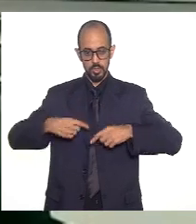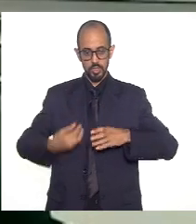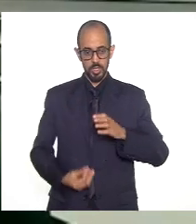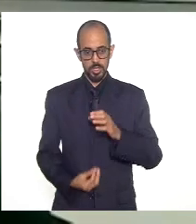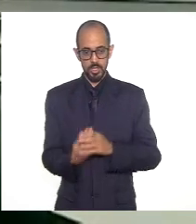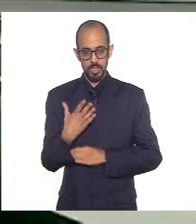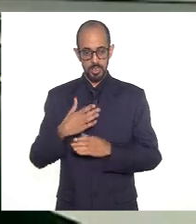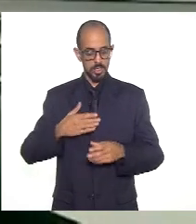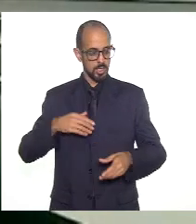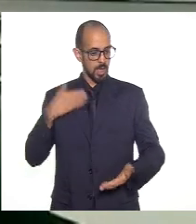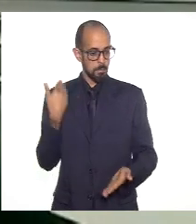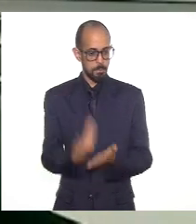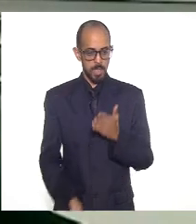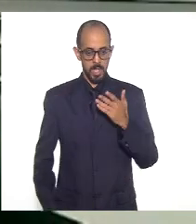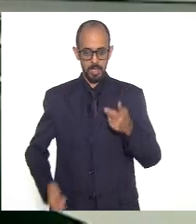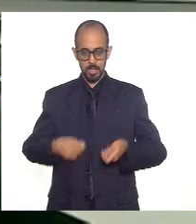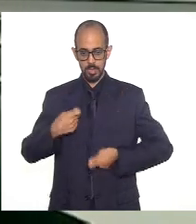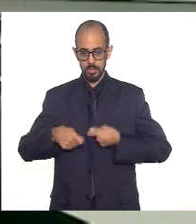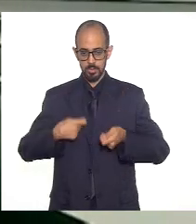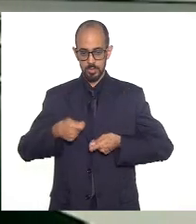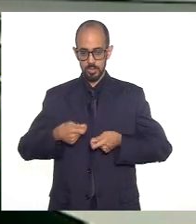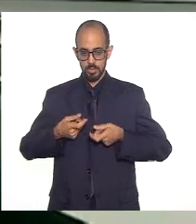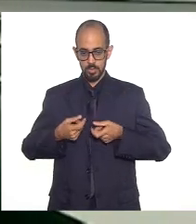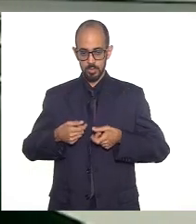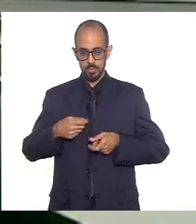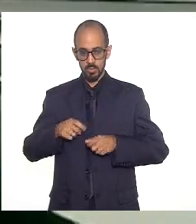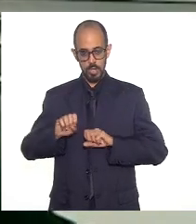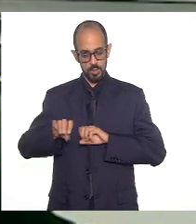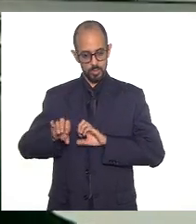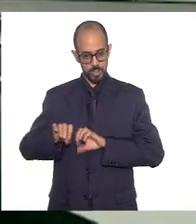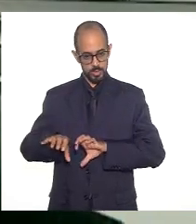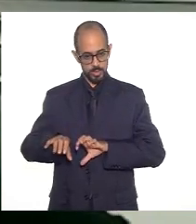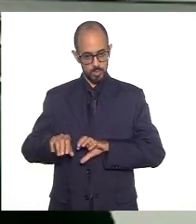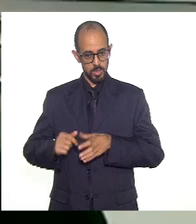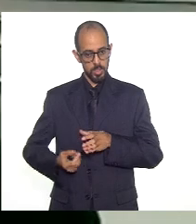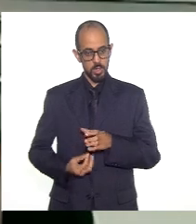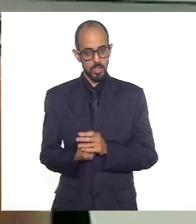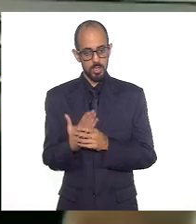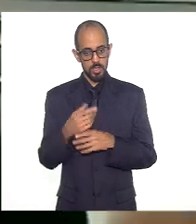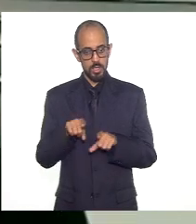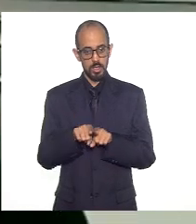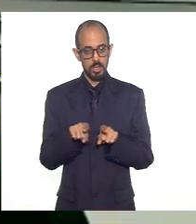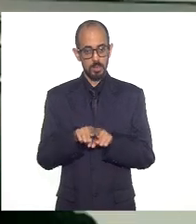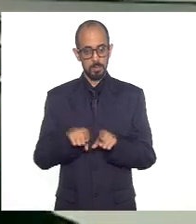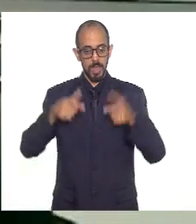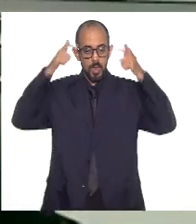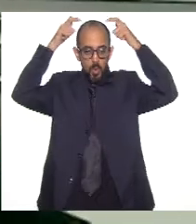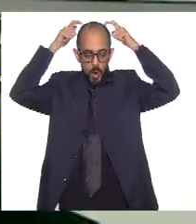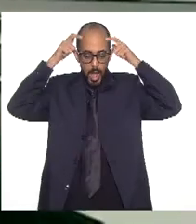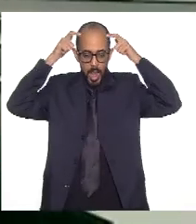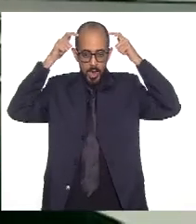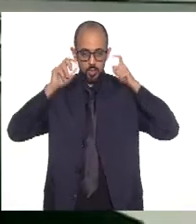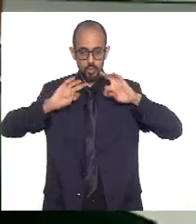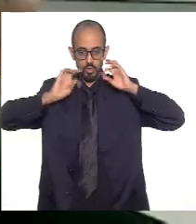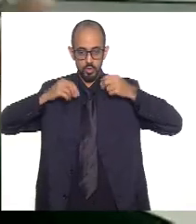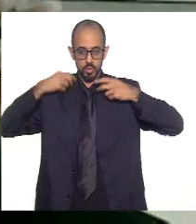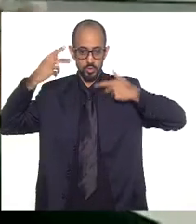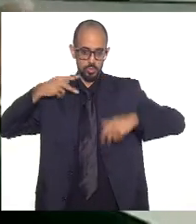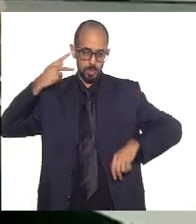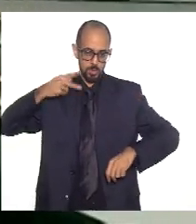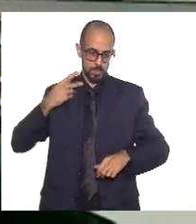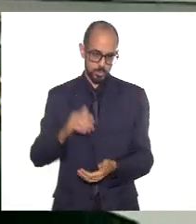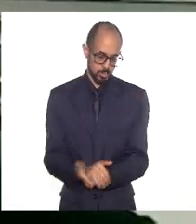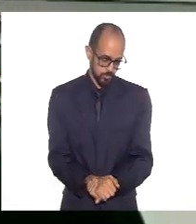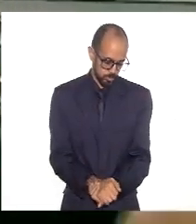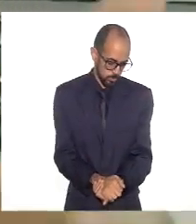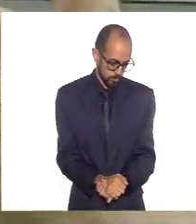educação, e isso vira feudo de parlamentares. Não sei se a deputada Marta Rocha já ouviu